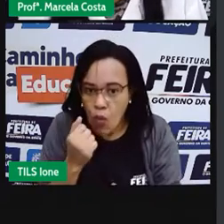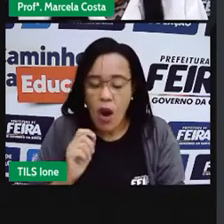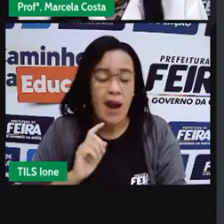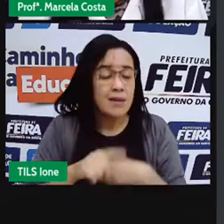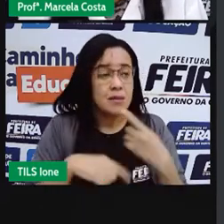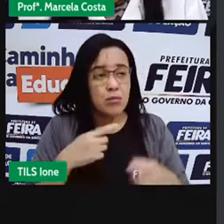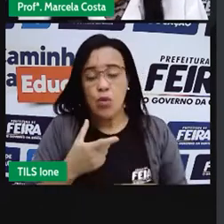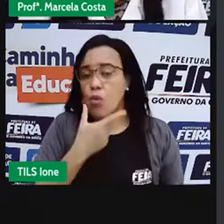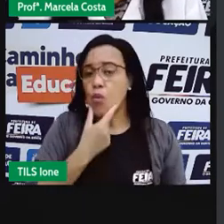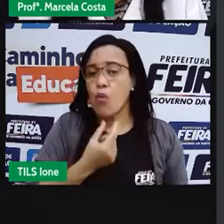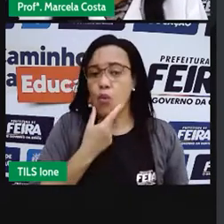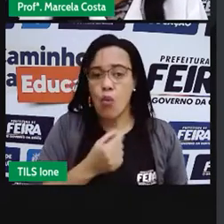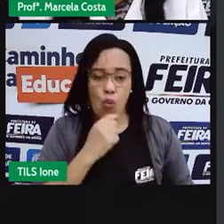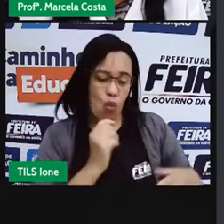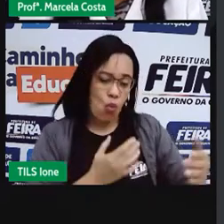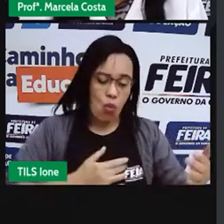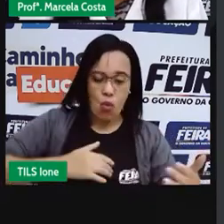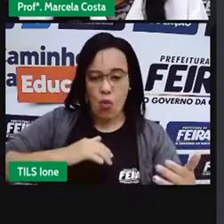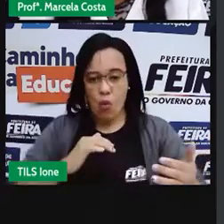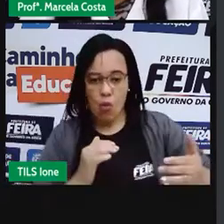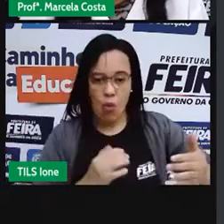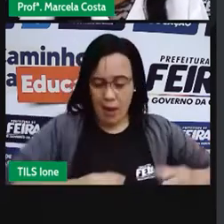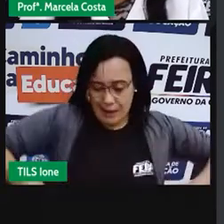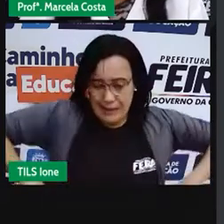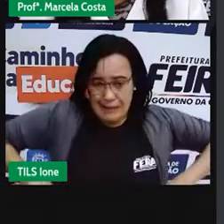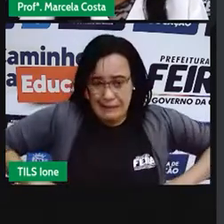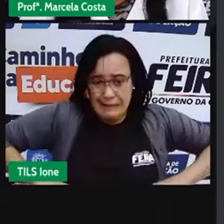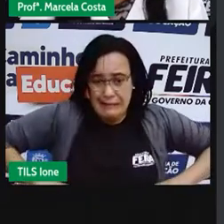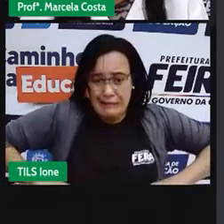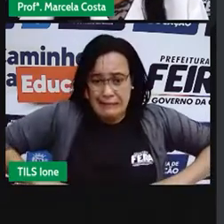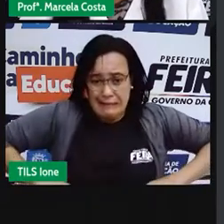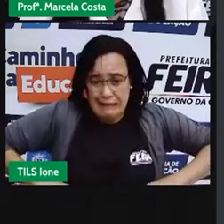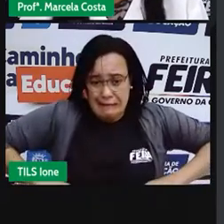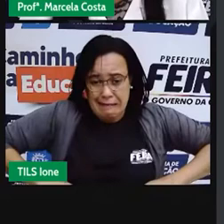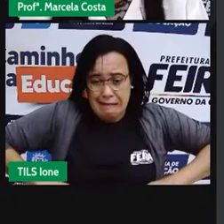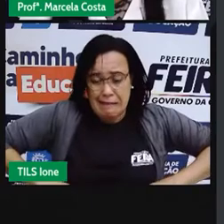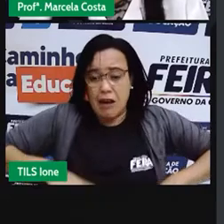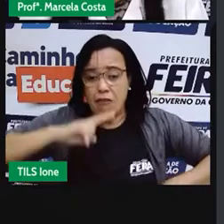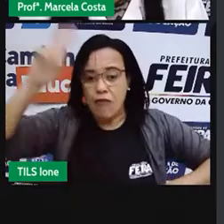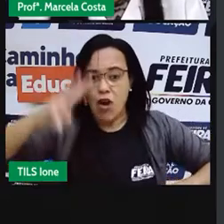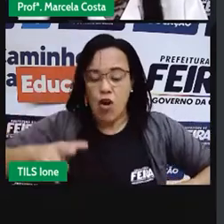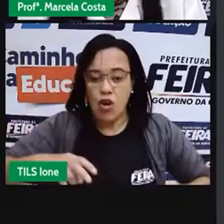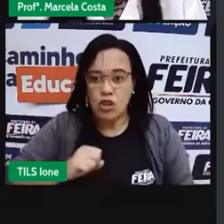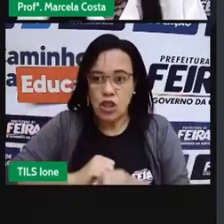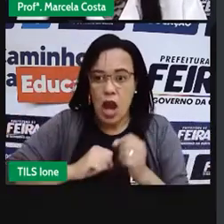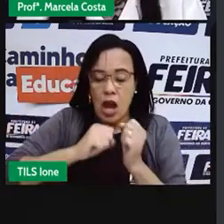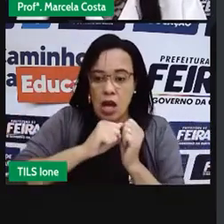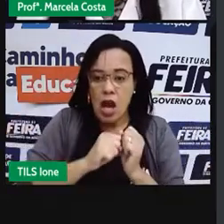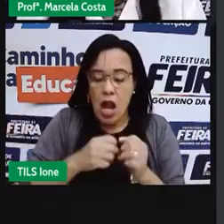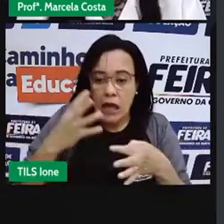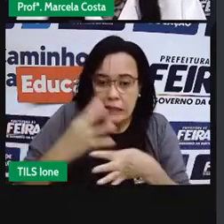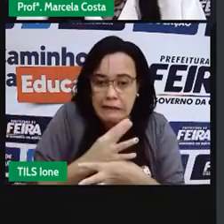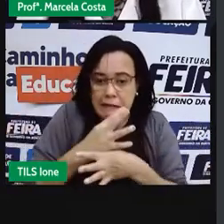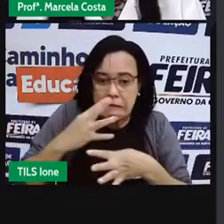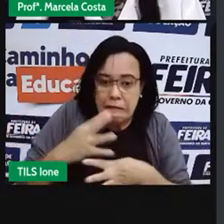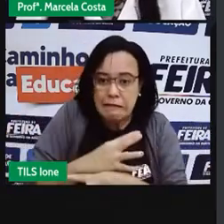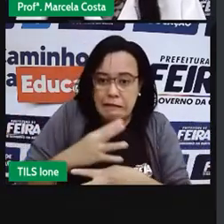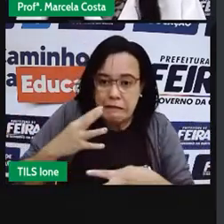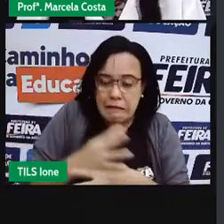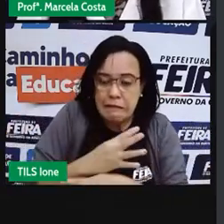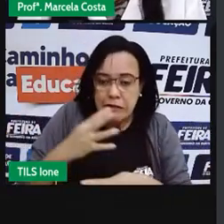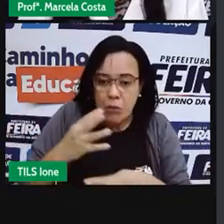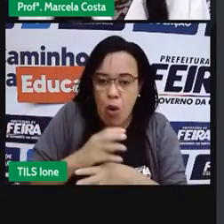da Cinderela. Ela não aguentou e soltou um zumbido instante que o relógio virou para a minha mente.